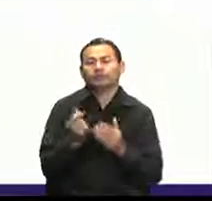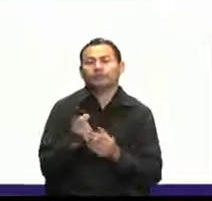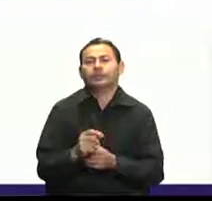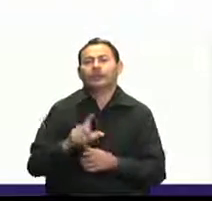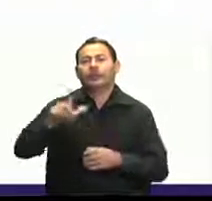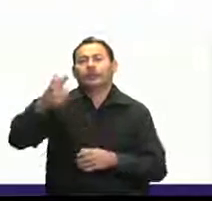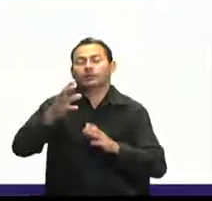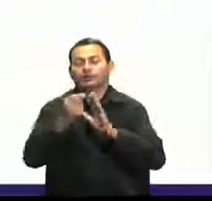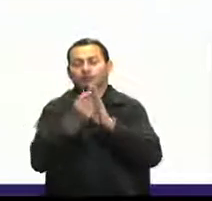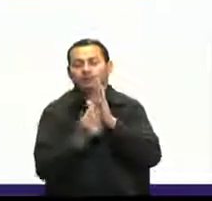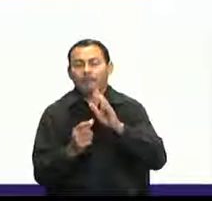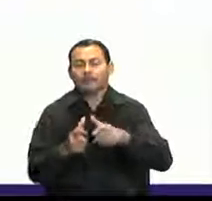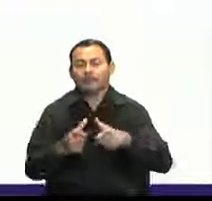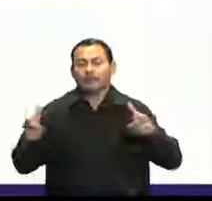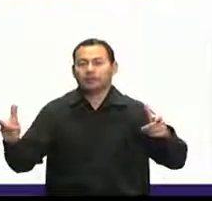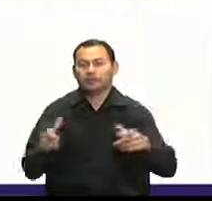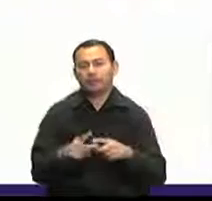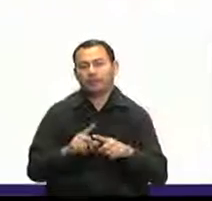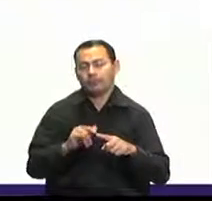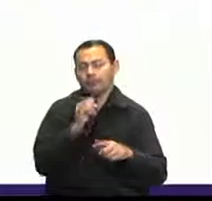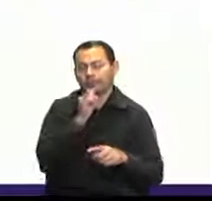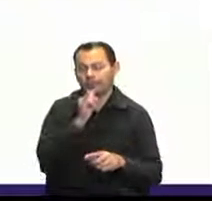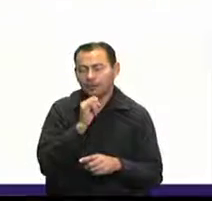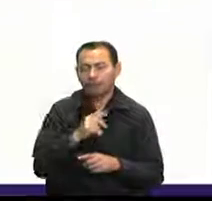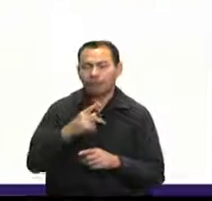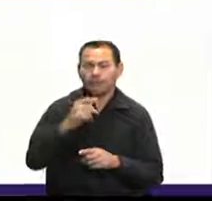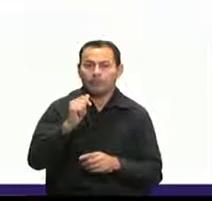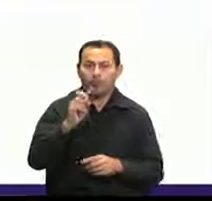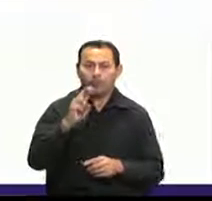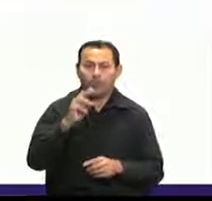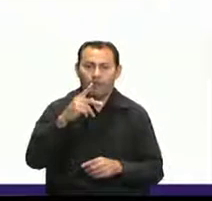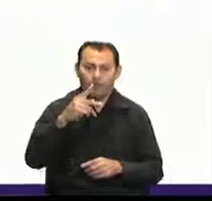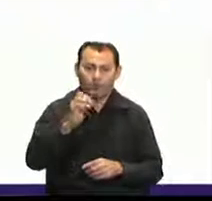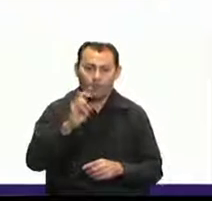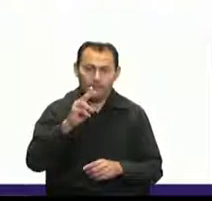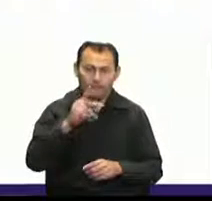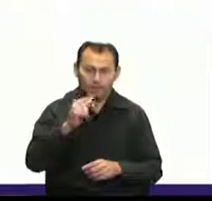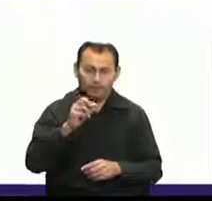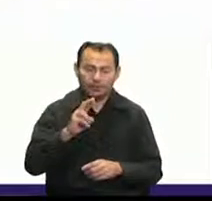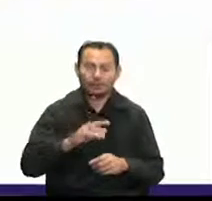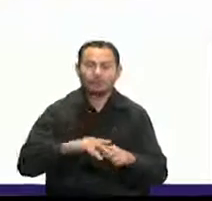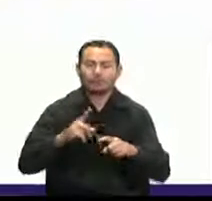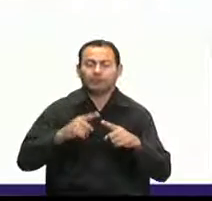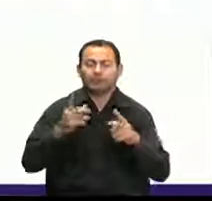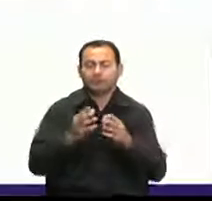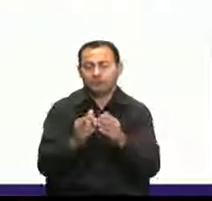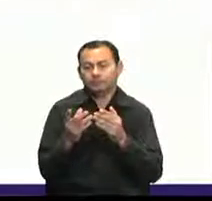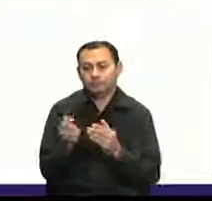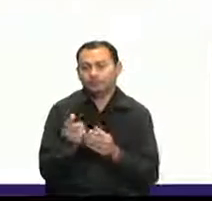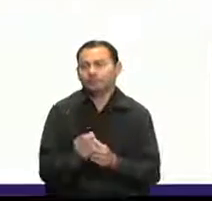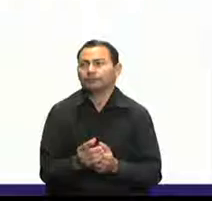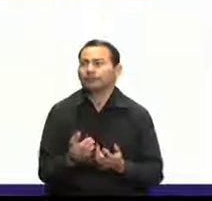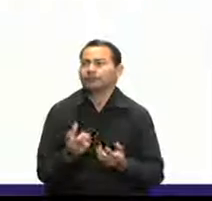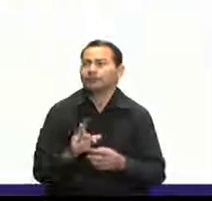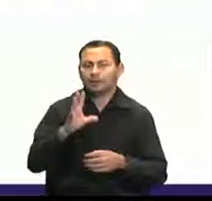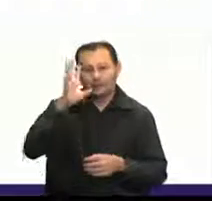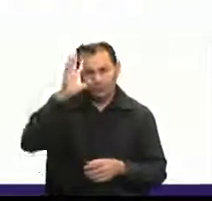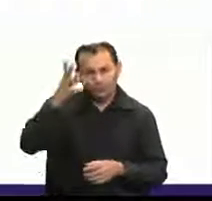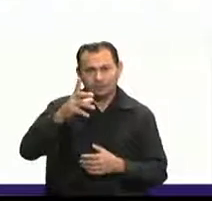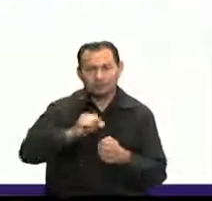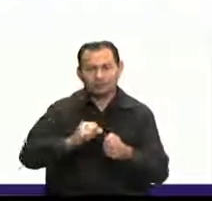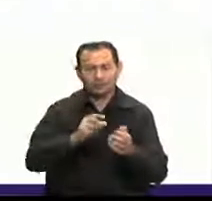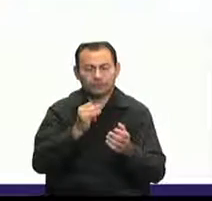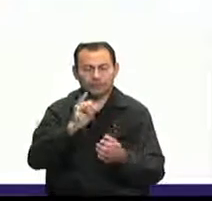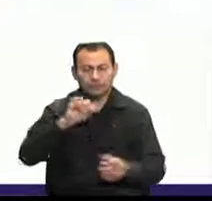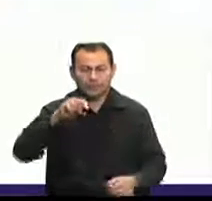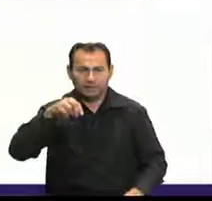uma outra taxa mais alta por exemplo os poupadores podem emprestar vão tomar vão fazer seus